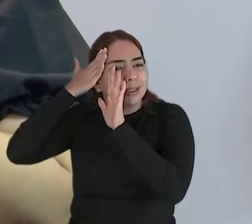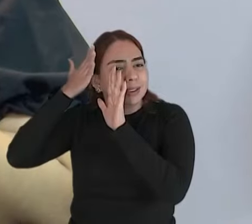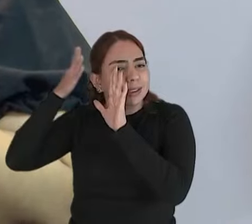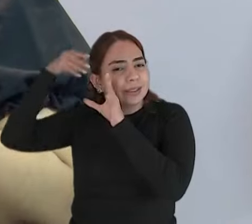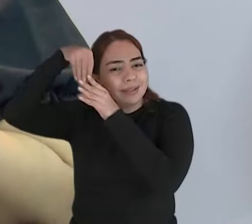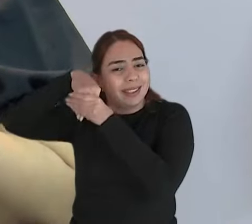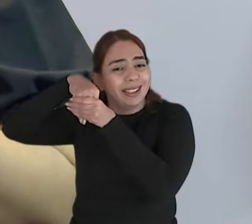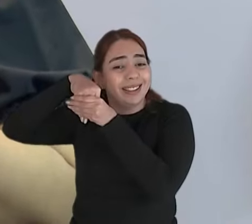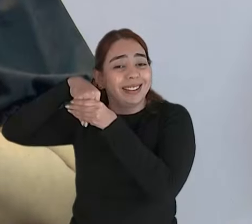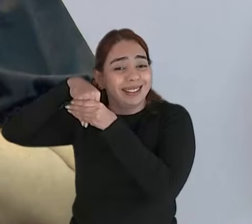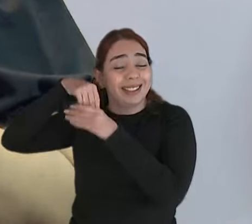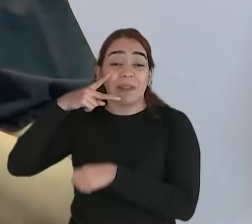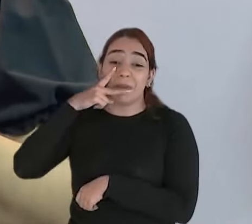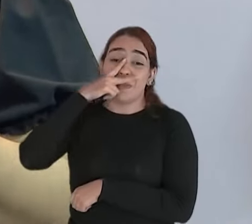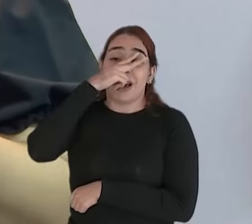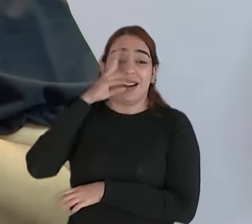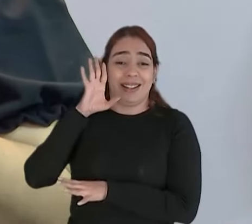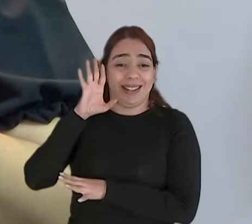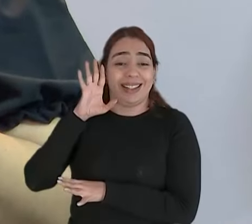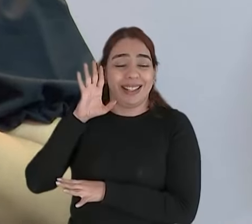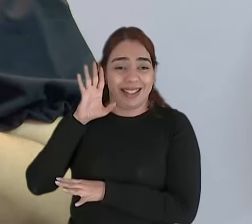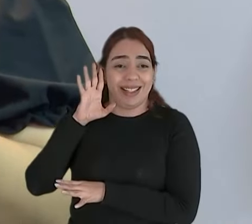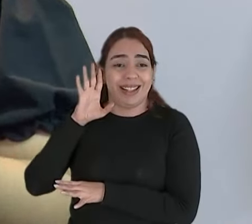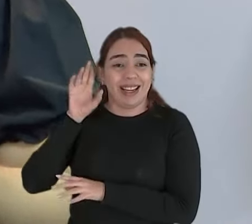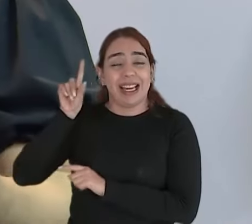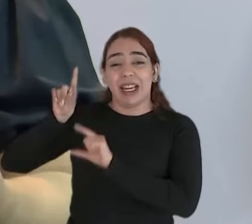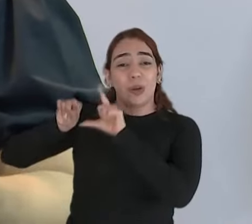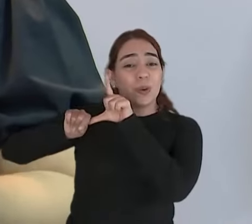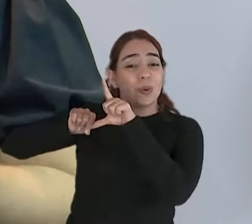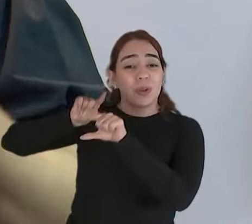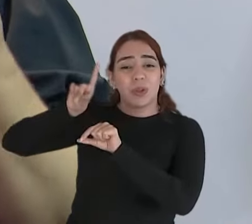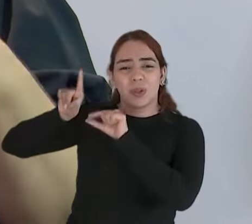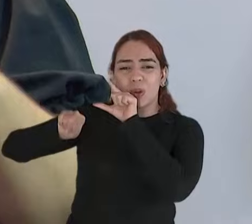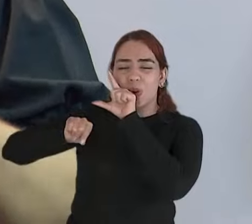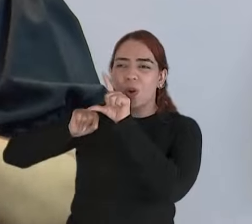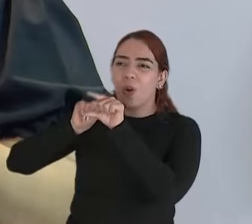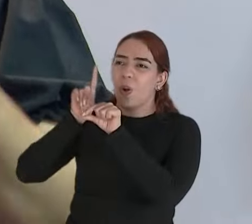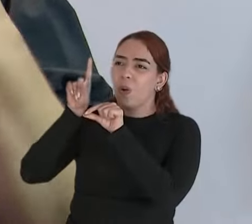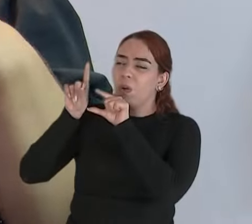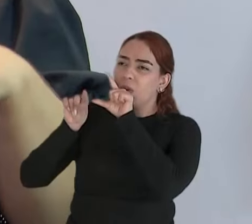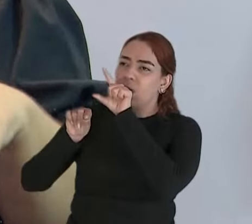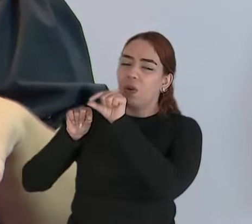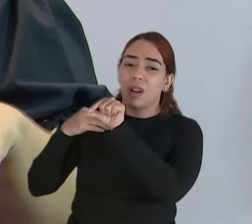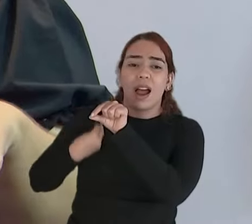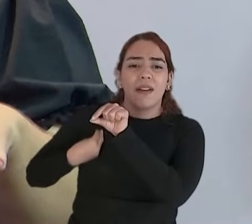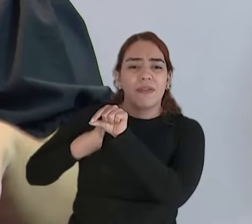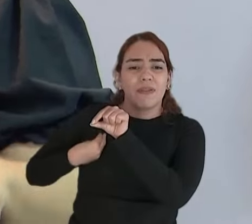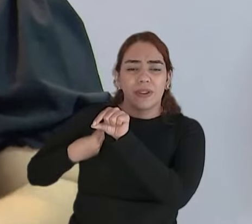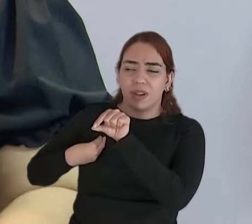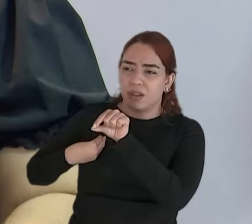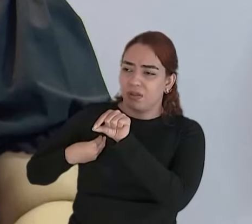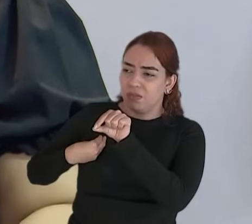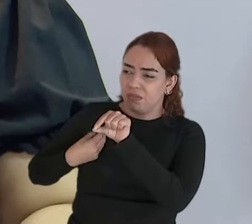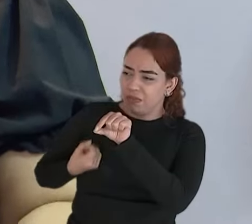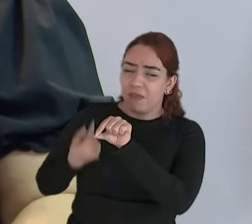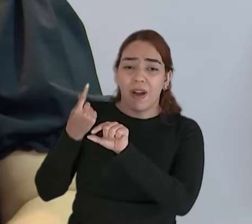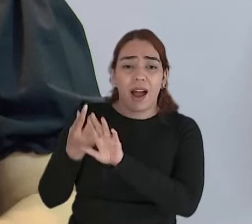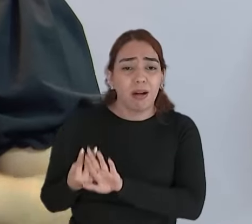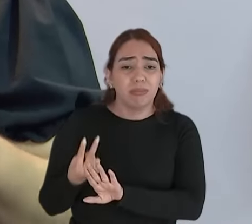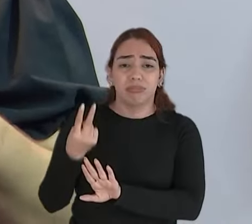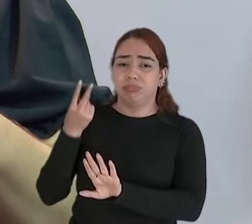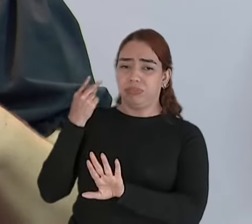modo de pensar, ao meu modo de ver, foi uma escolha que não teve nada a ver. Mas quando a gente para e olha para trás, eu acho que foi